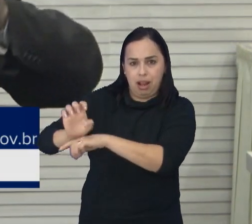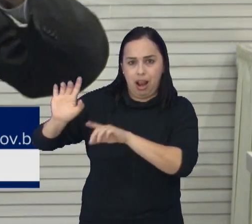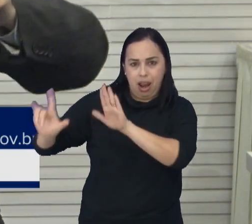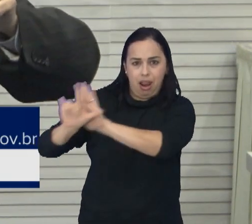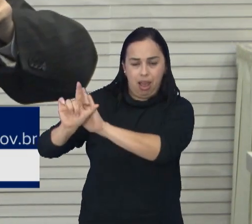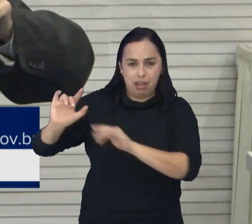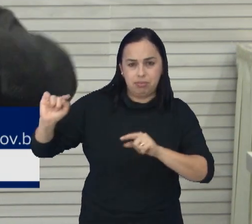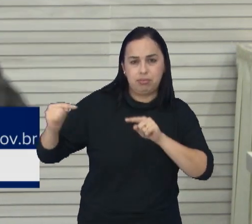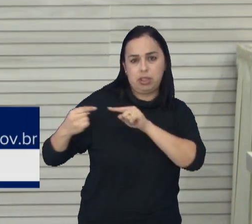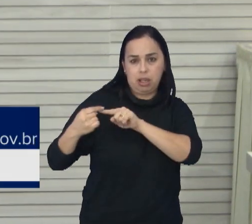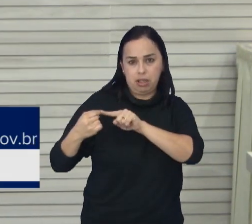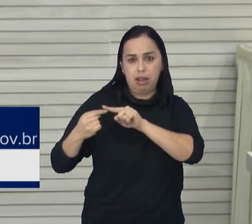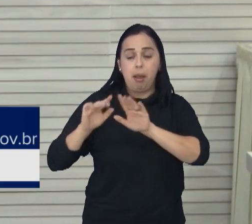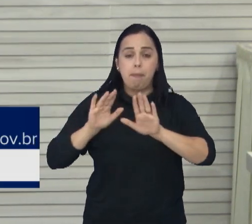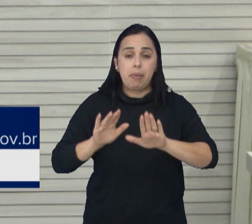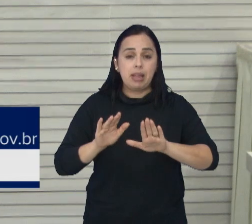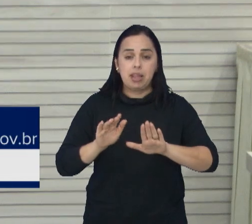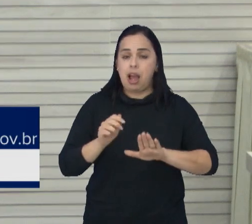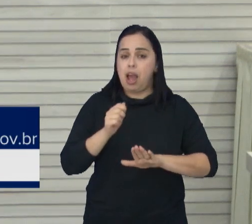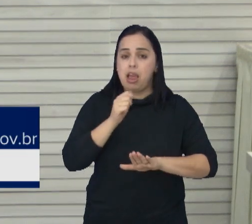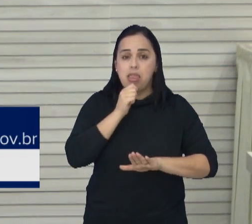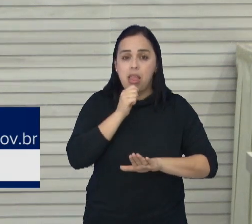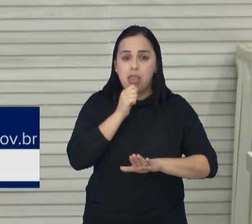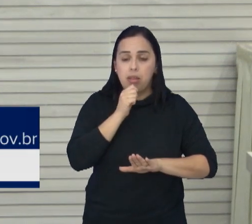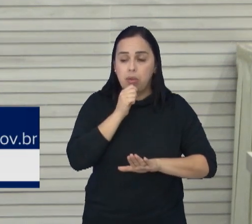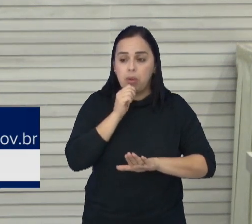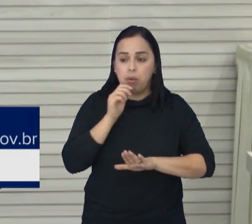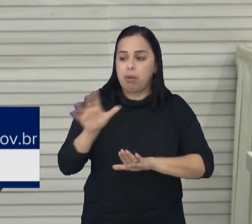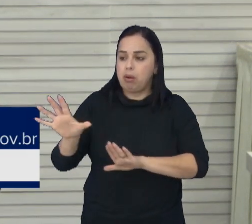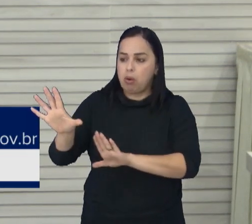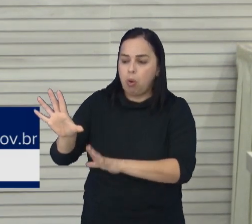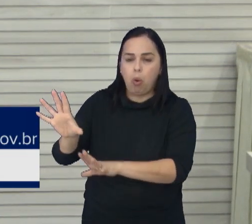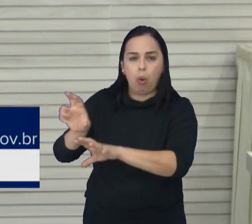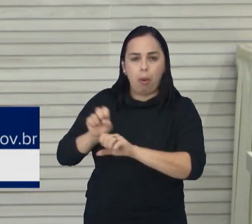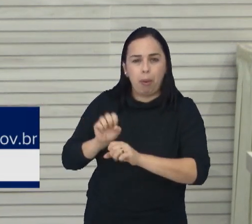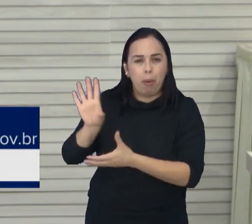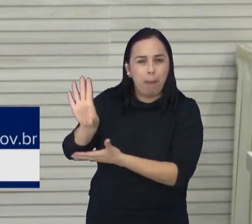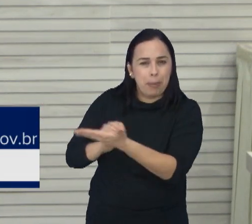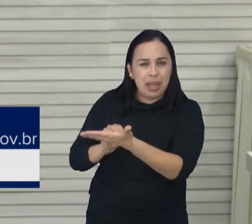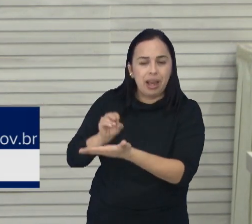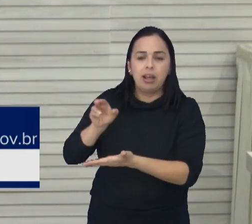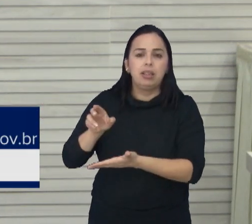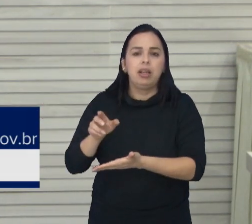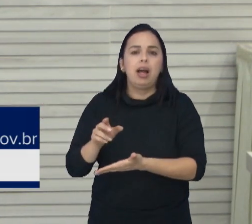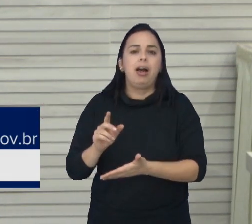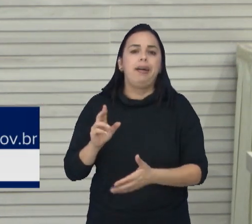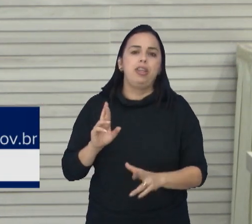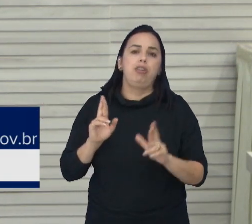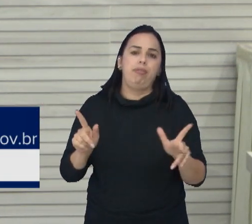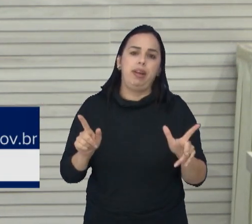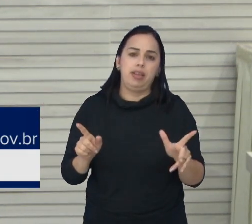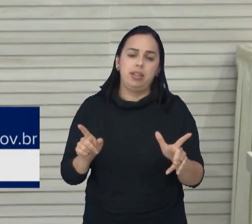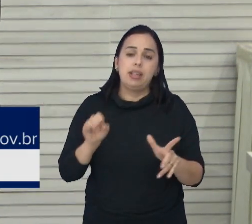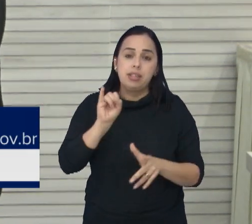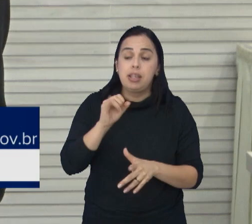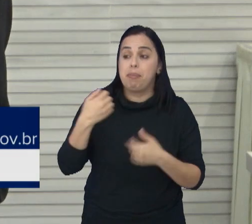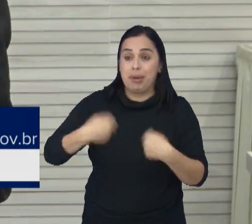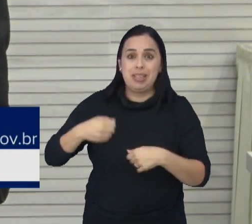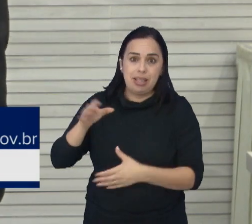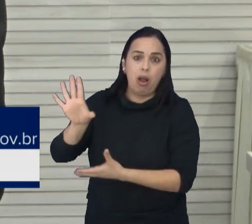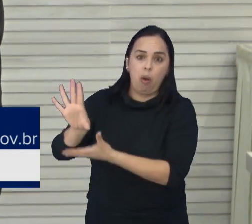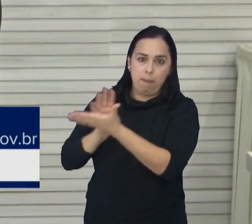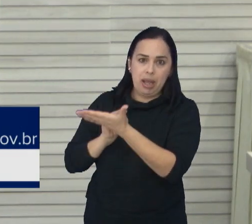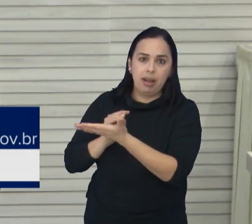federal, mas enquanto você não traz para o município, parece que a realidade é outra. Você não consegue fazer com que